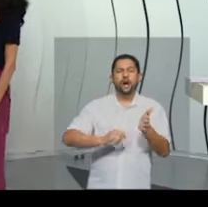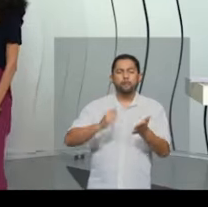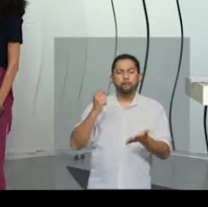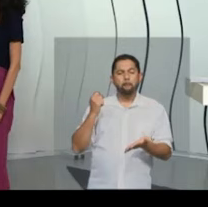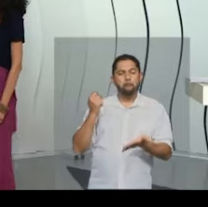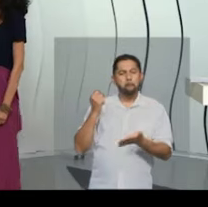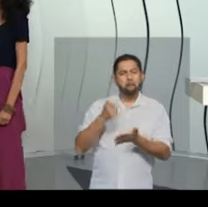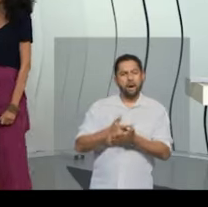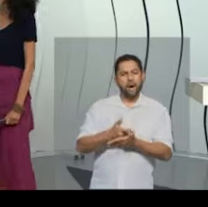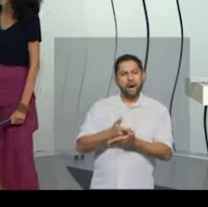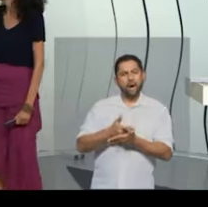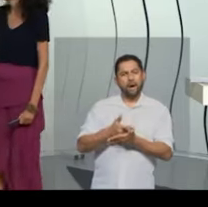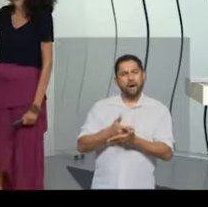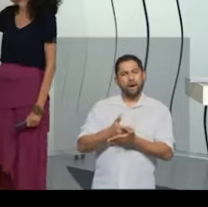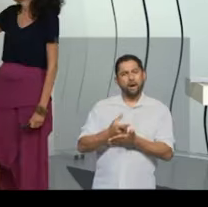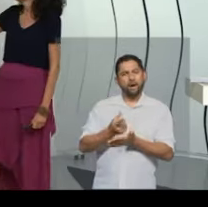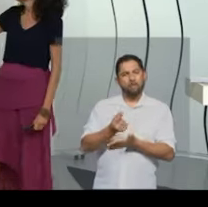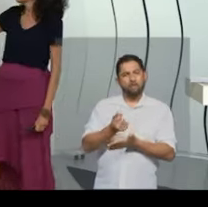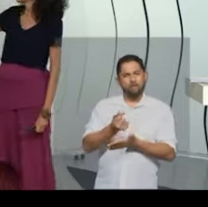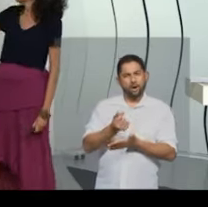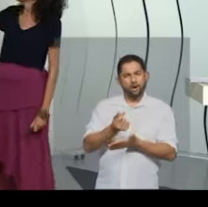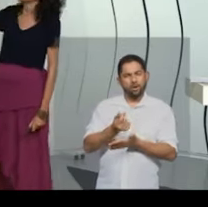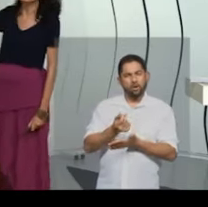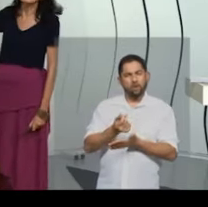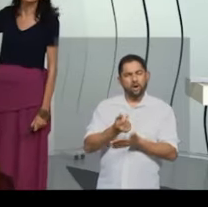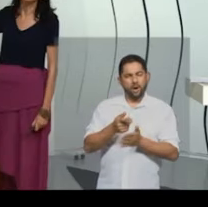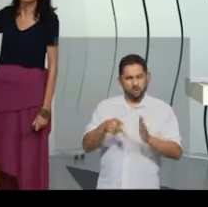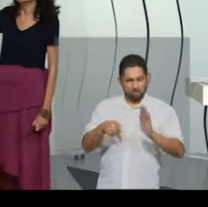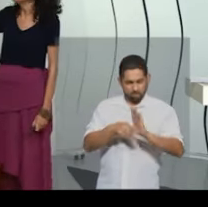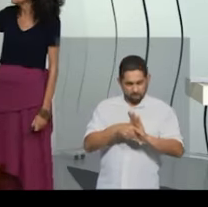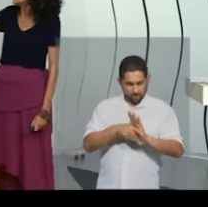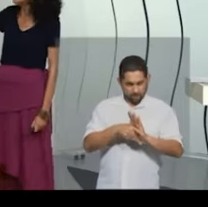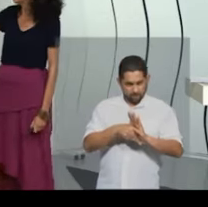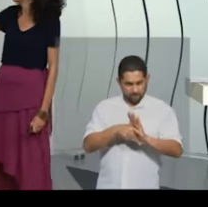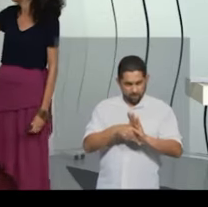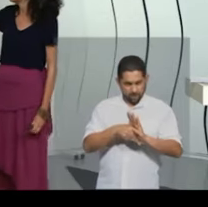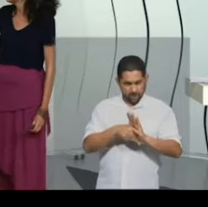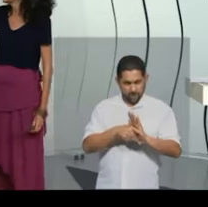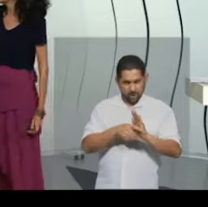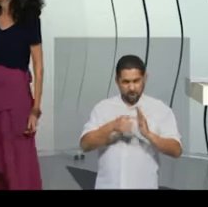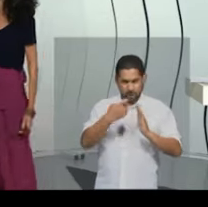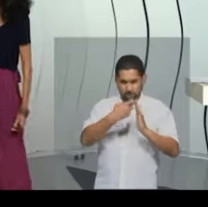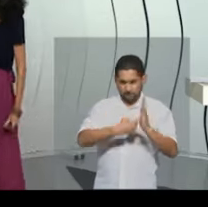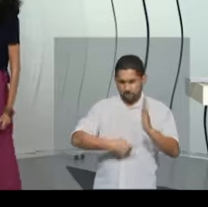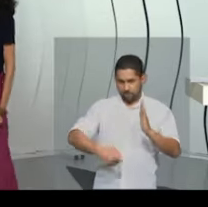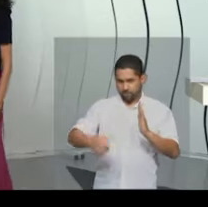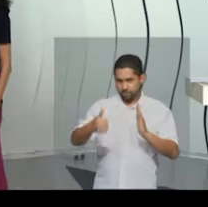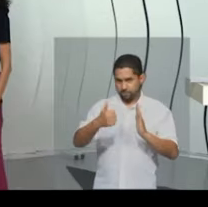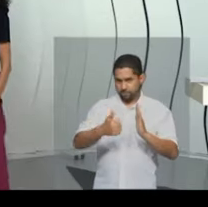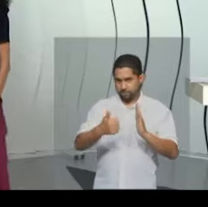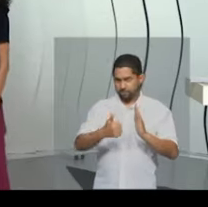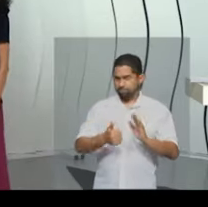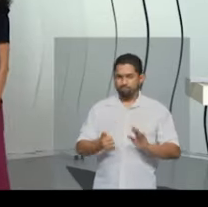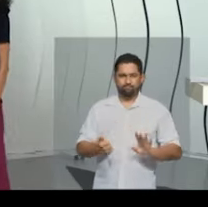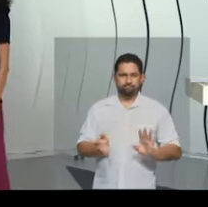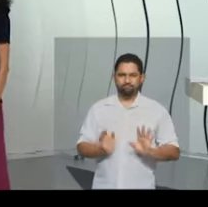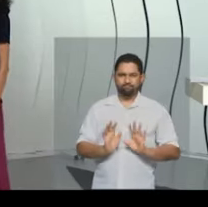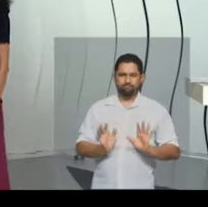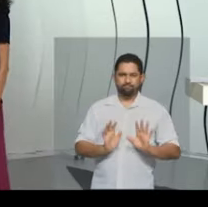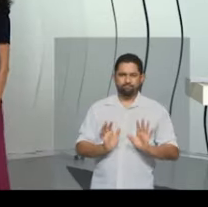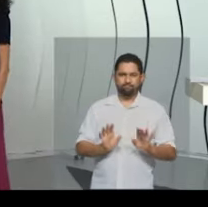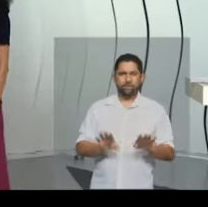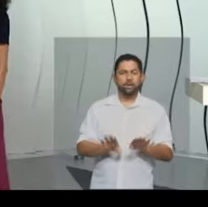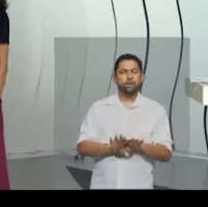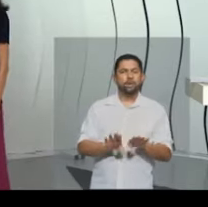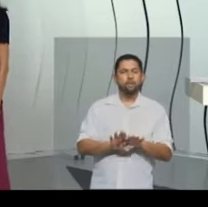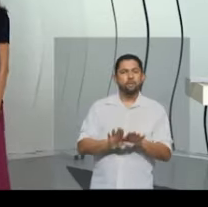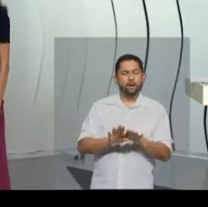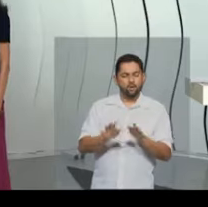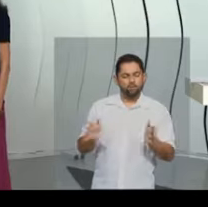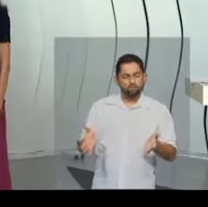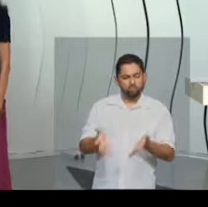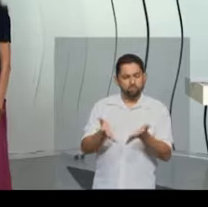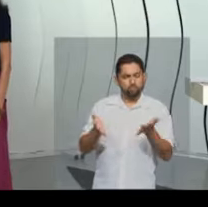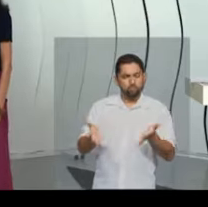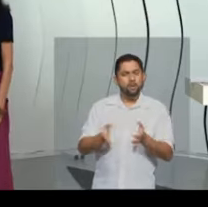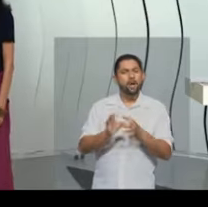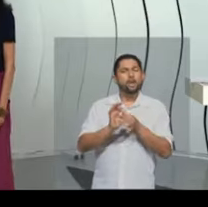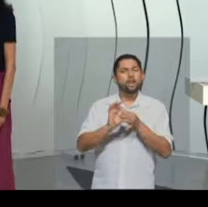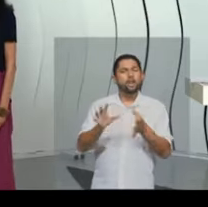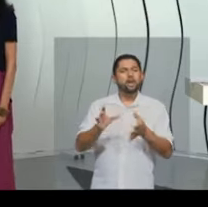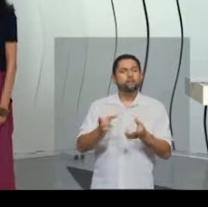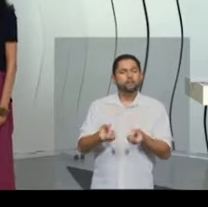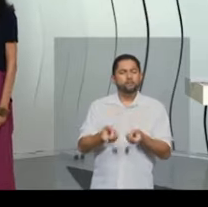é característica de mercantilismo? Não. Incentivo ao livre-cambismo é característica